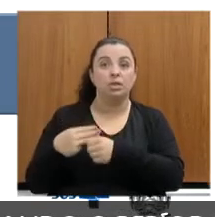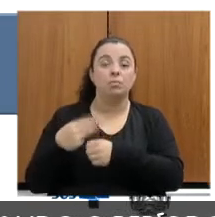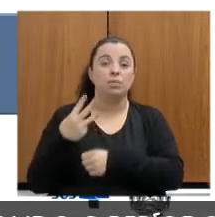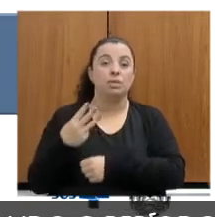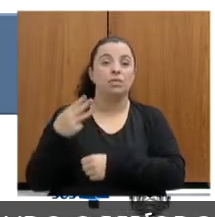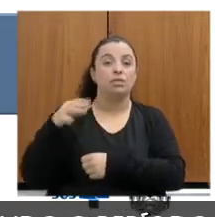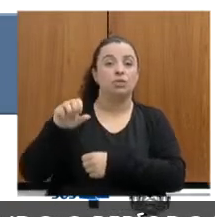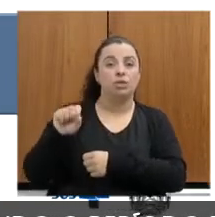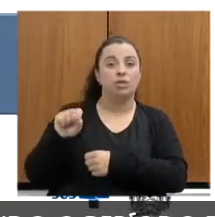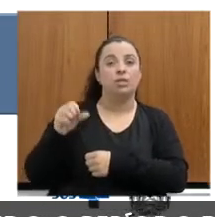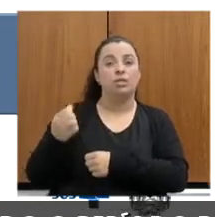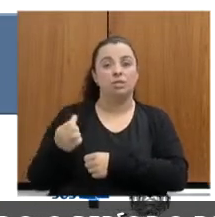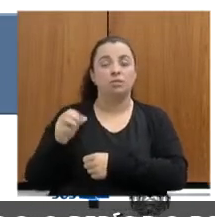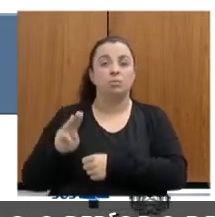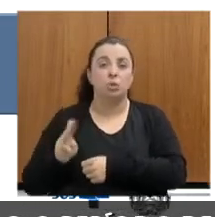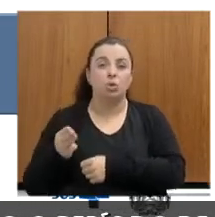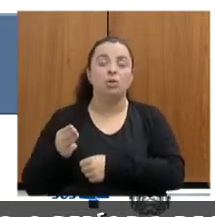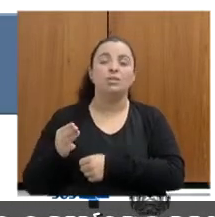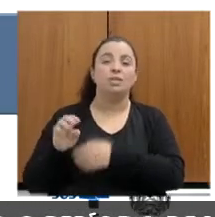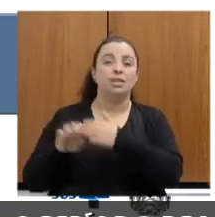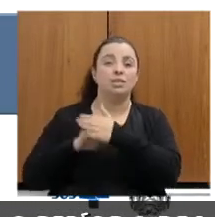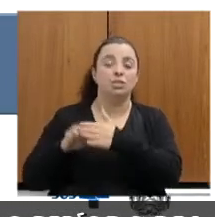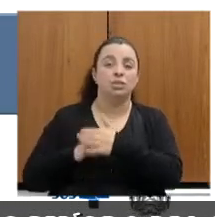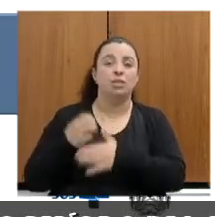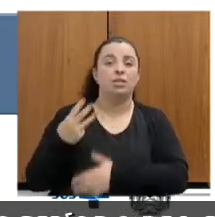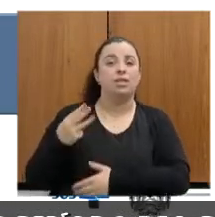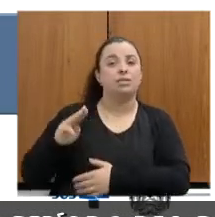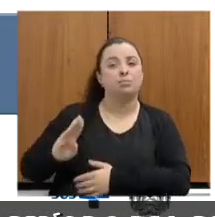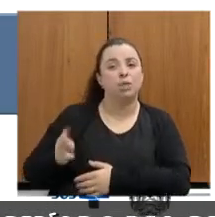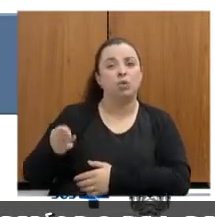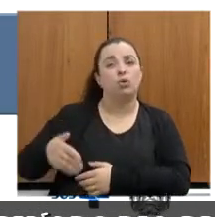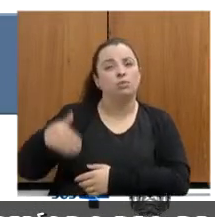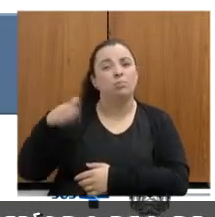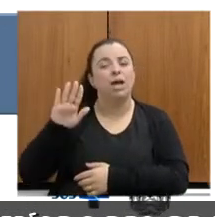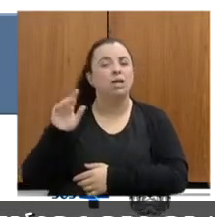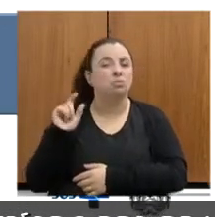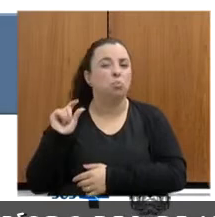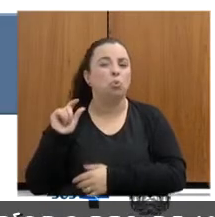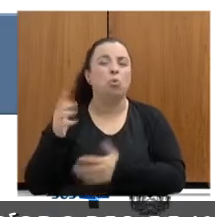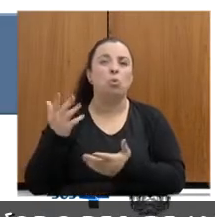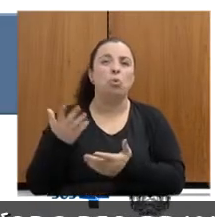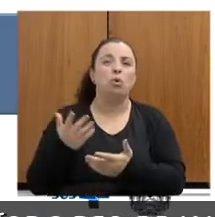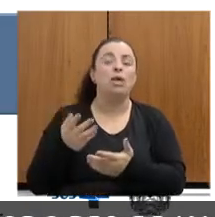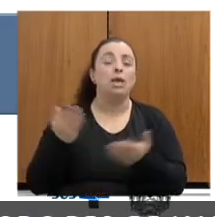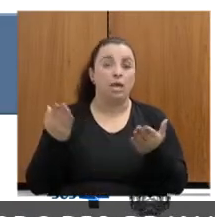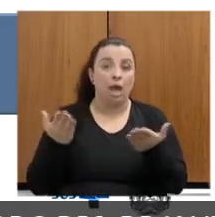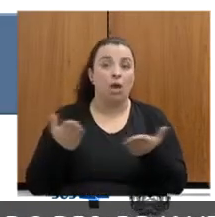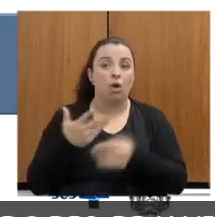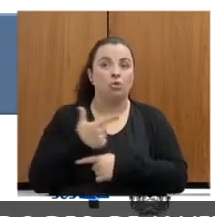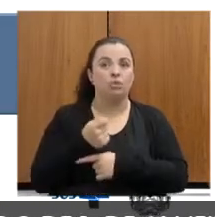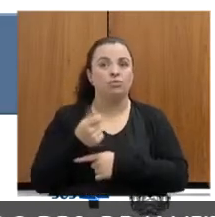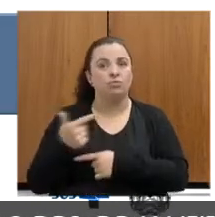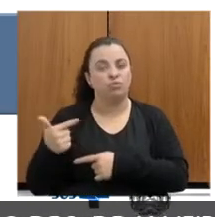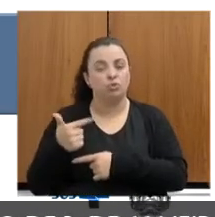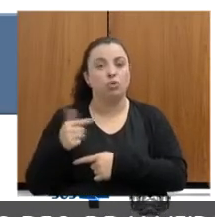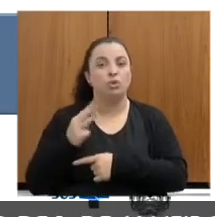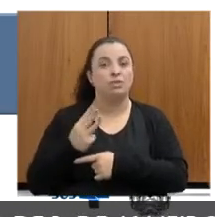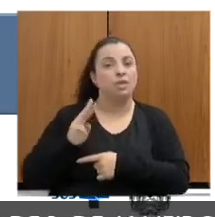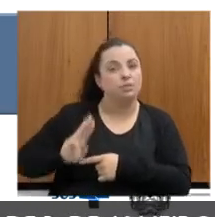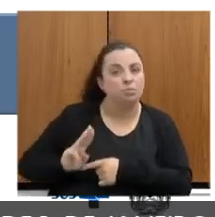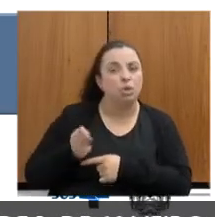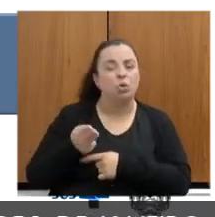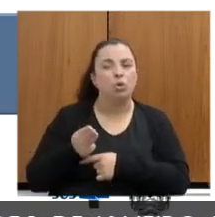entidades pouco mais de 3 milhões e neste ano 388 milhões quase sua totalidade da boa parte